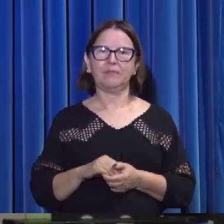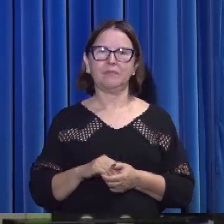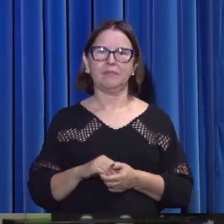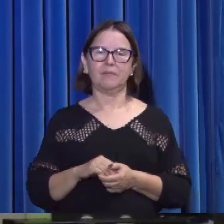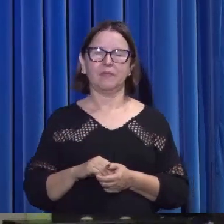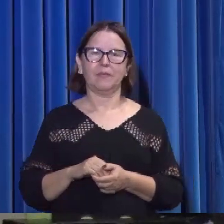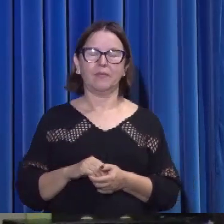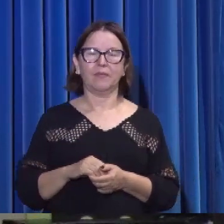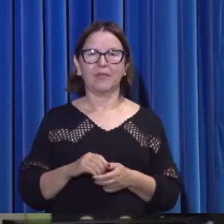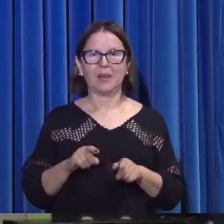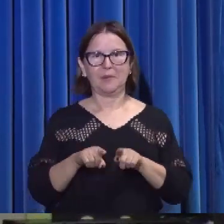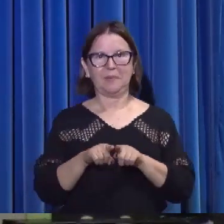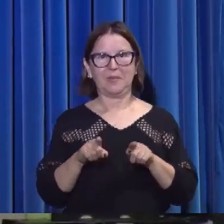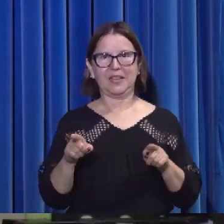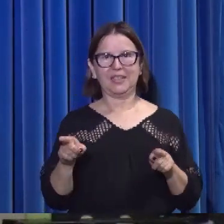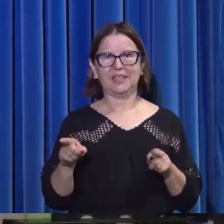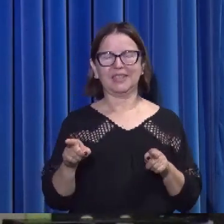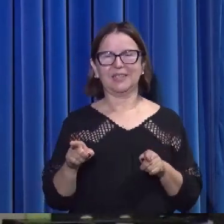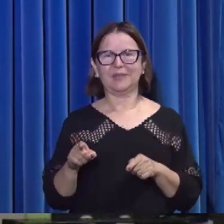Mas